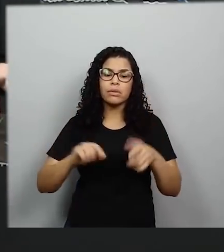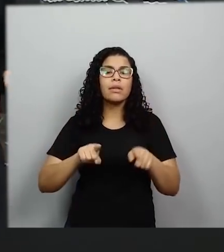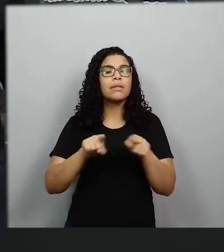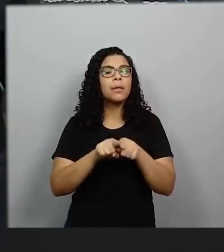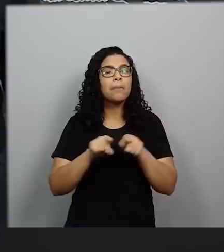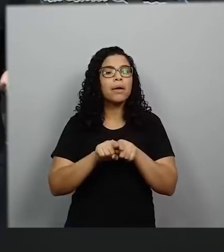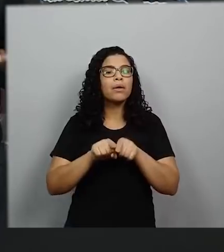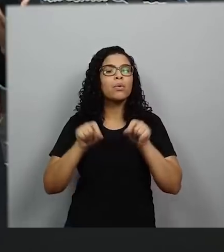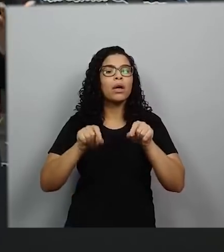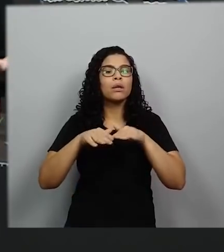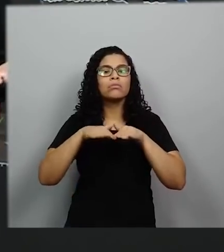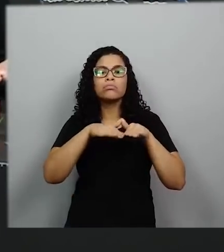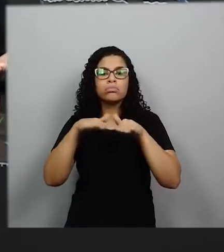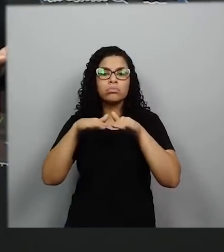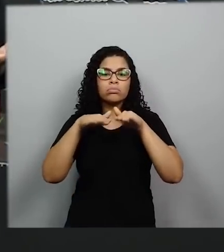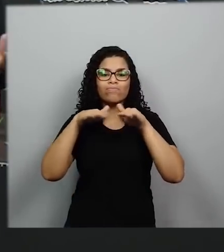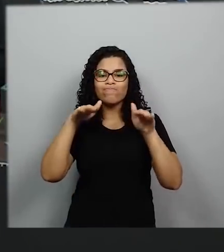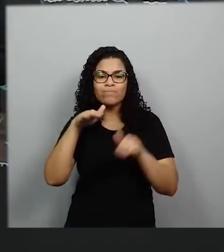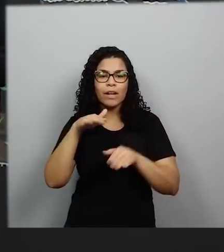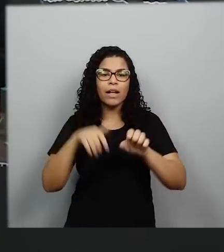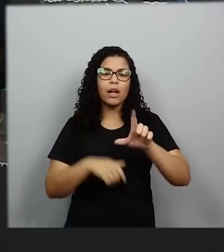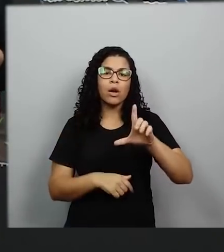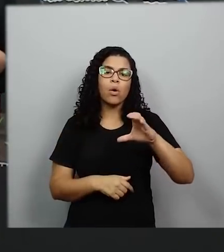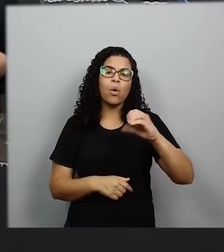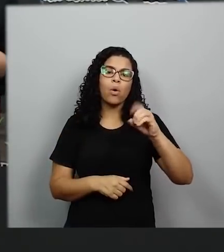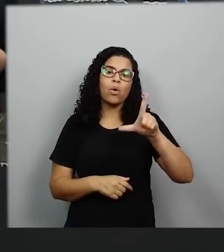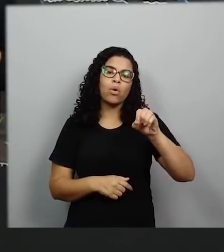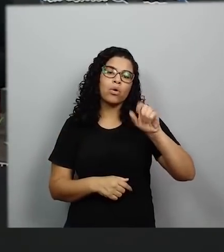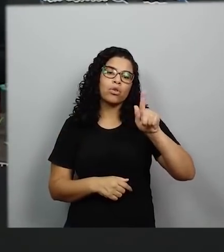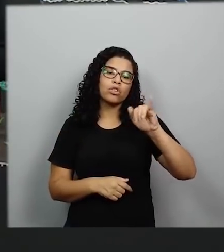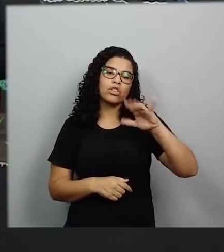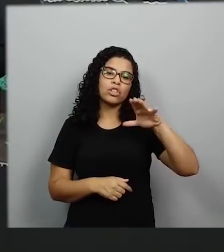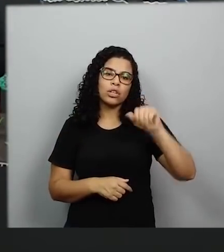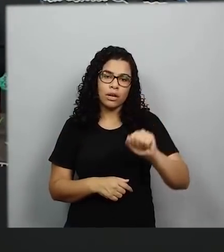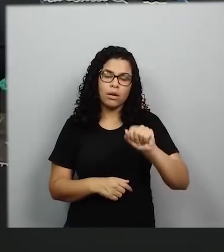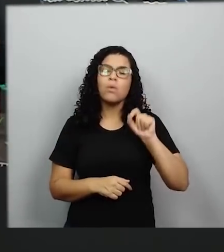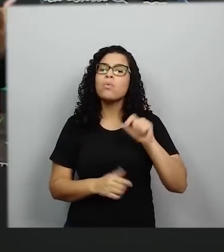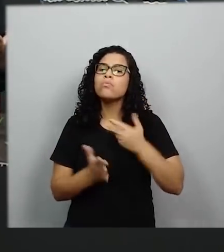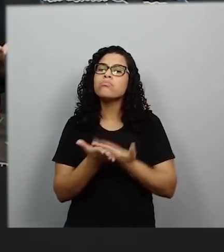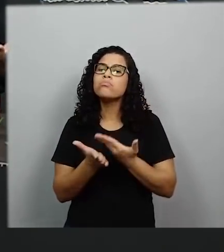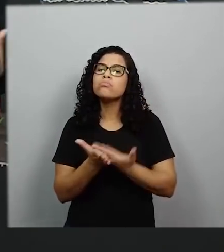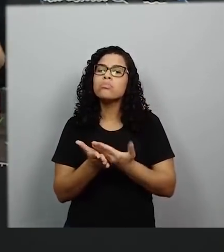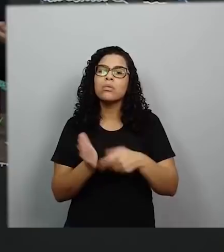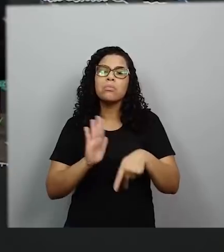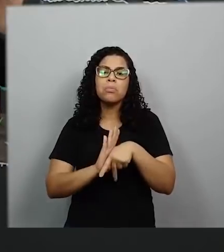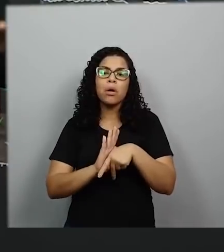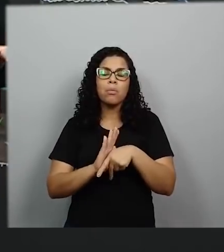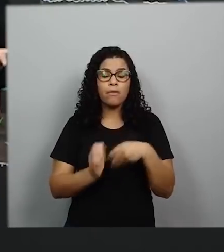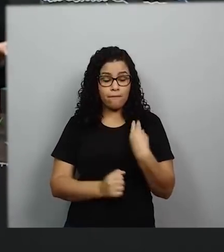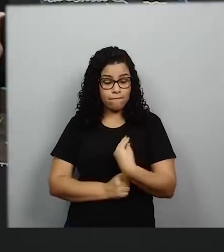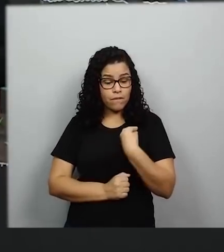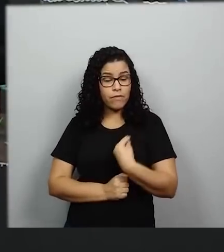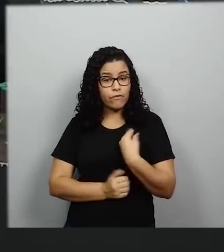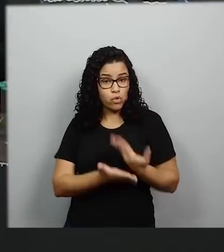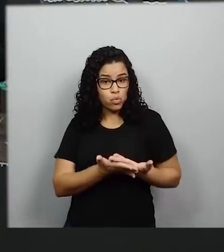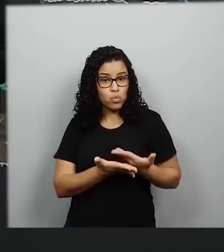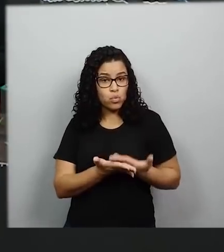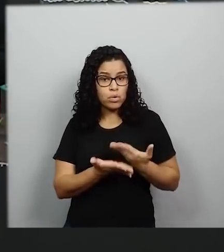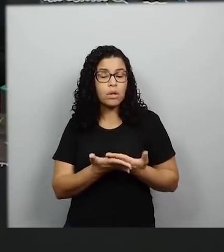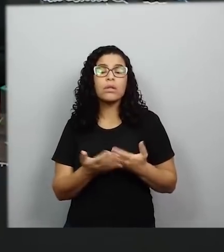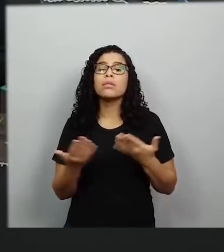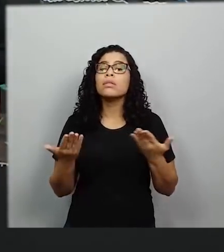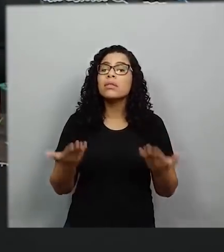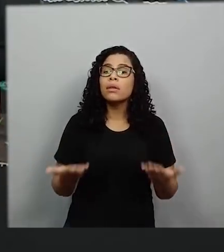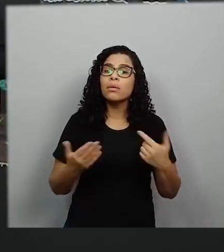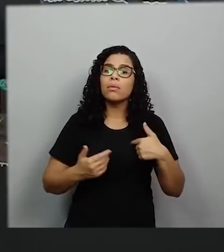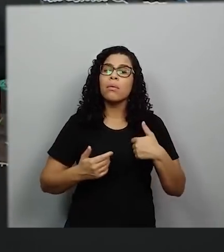desequilíbrio ecológico. A ecologia ela vai estudar a relação dos seres vivos com os elementos da natureza e há um equilíbrio